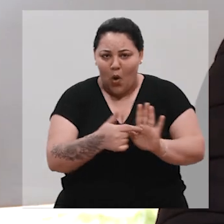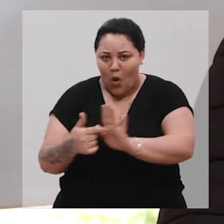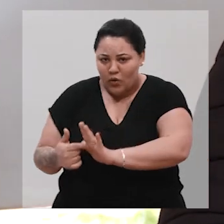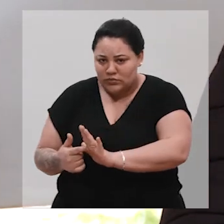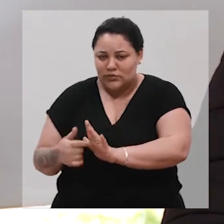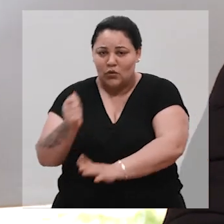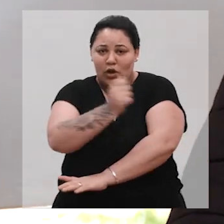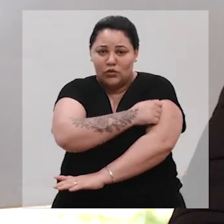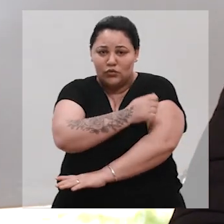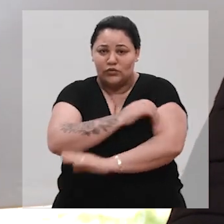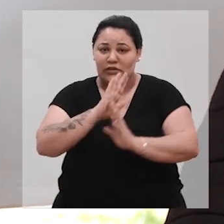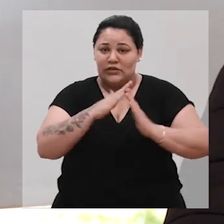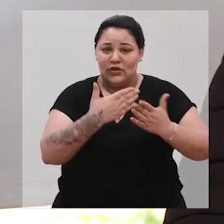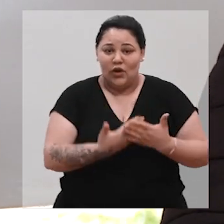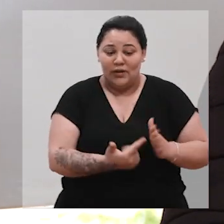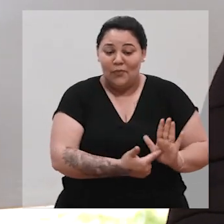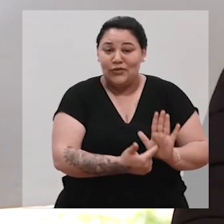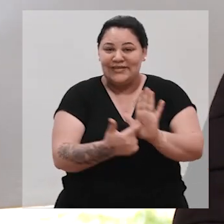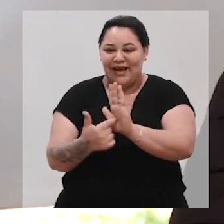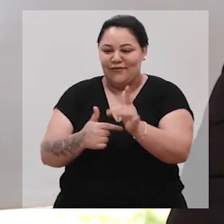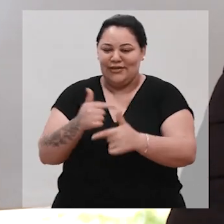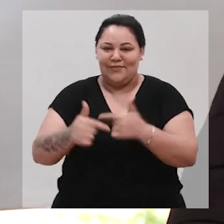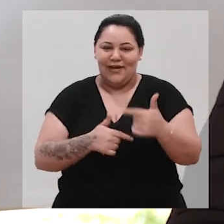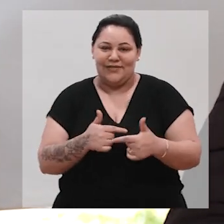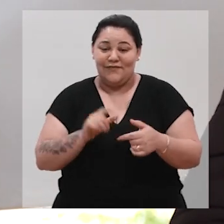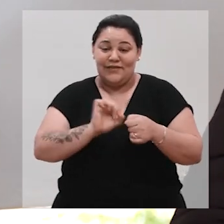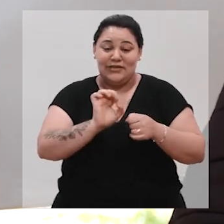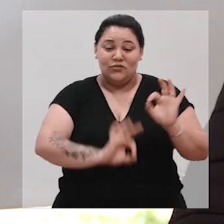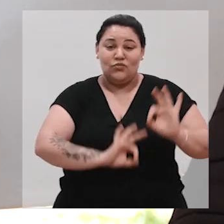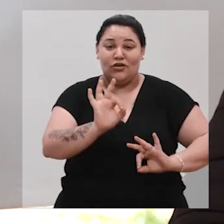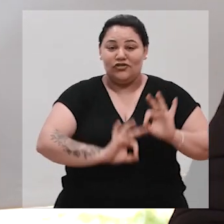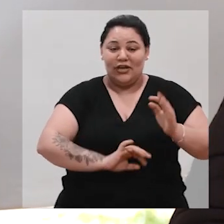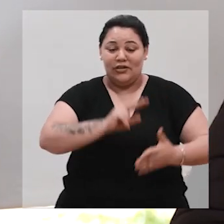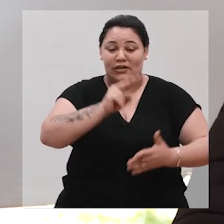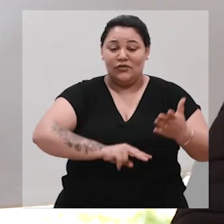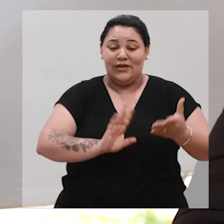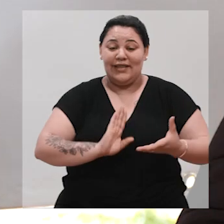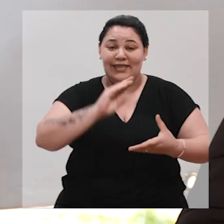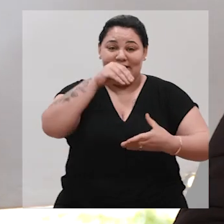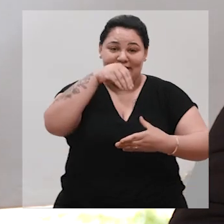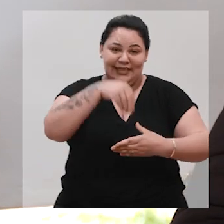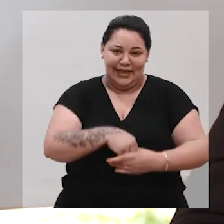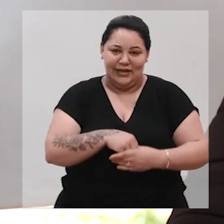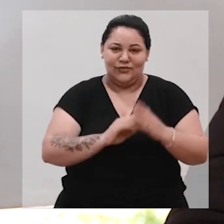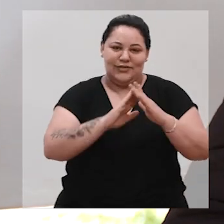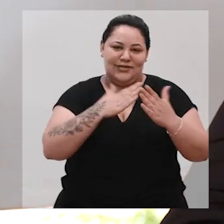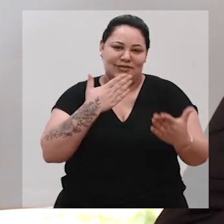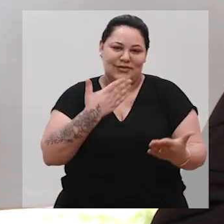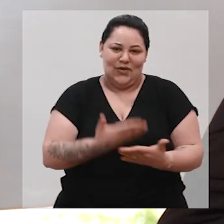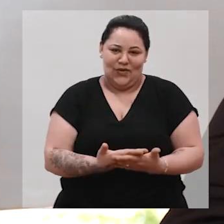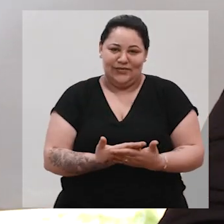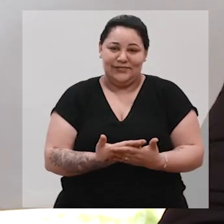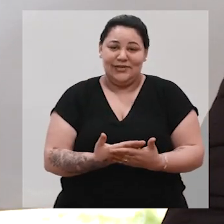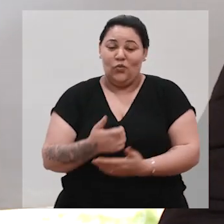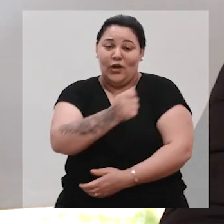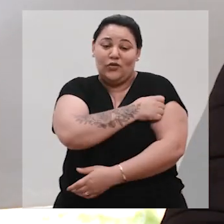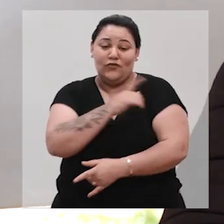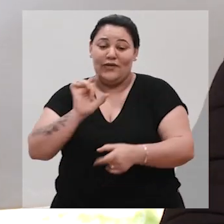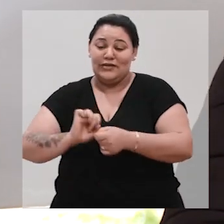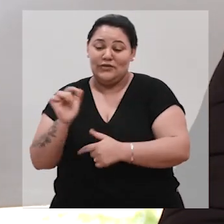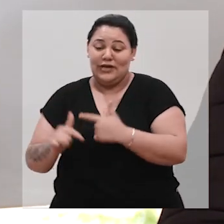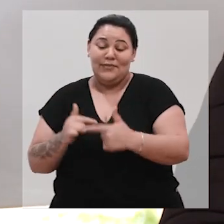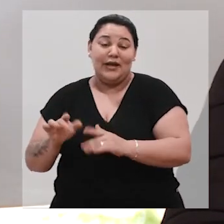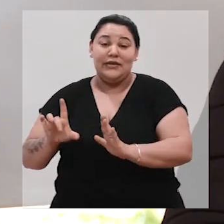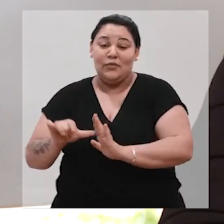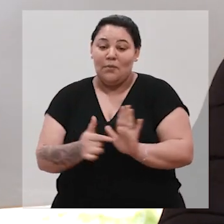dos alunos das escolas que vinham expor seus trabalhos, que eram desenvolvidos nos projetos de leitura do passaporte da leitura nas escolas. Então,